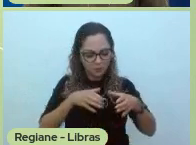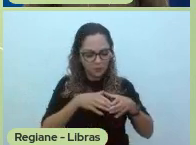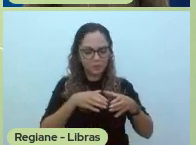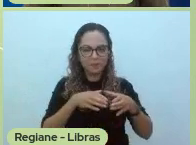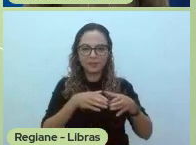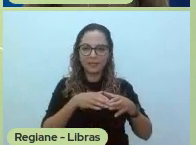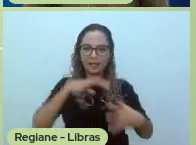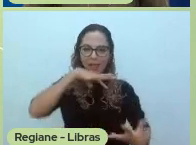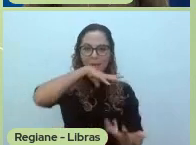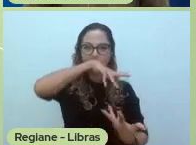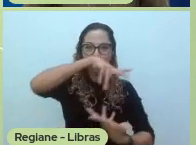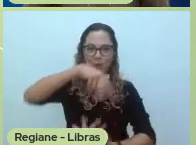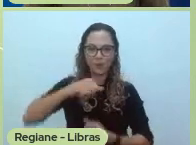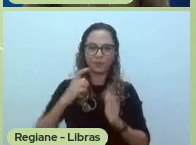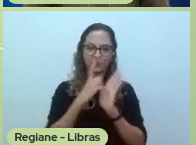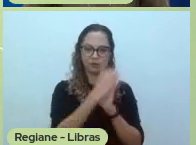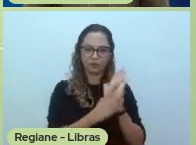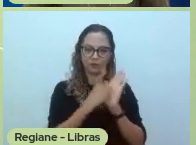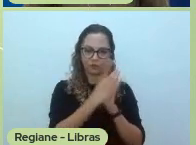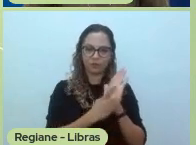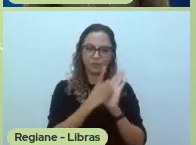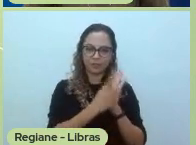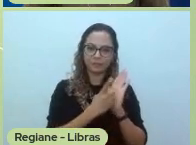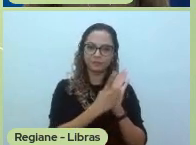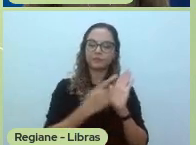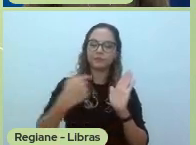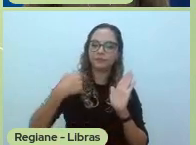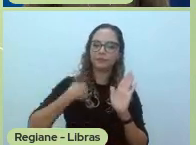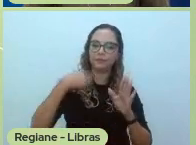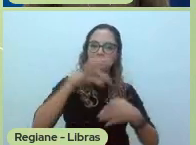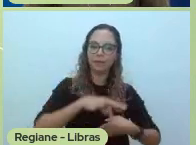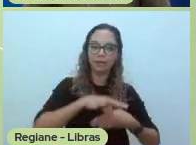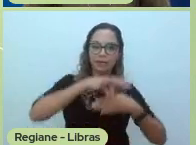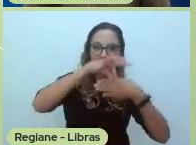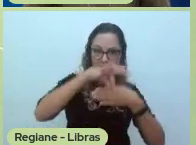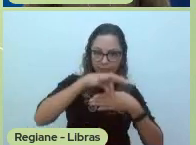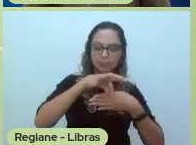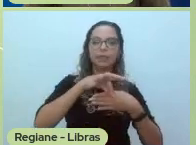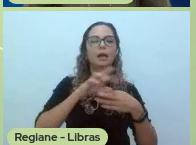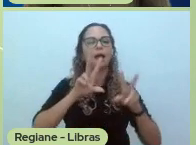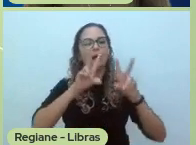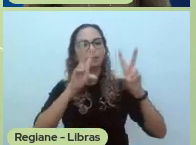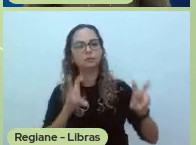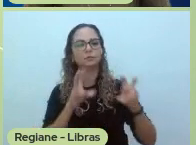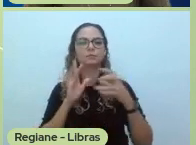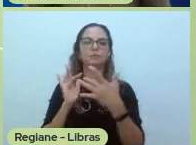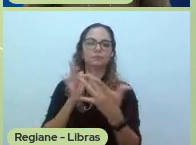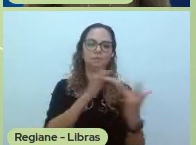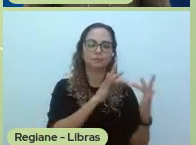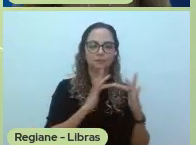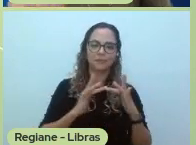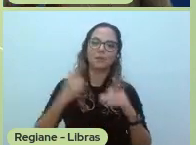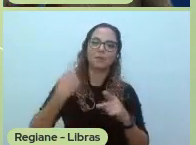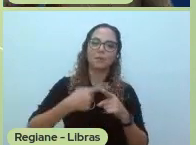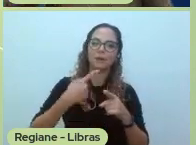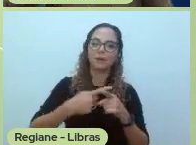onde eu trato dos assuntos de conectividade, por causa de toda a minha história de